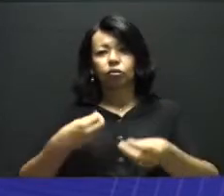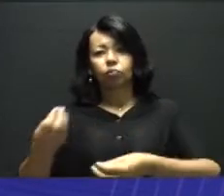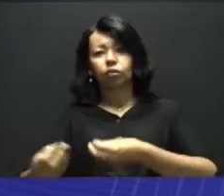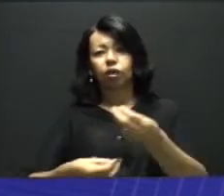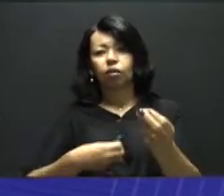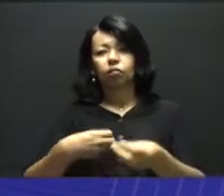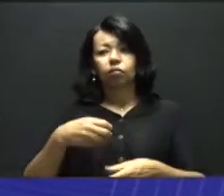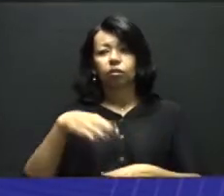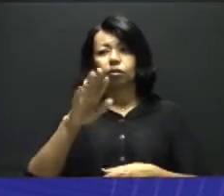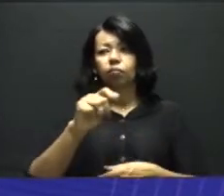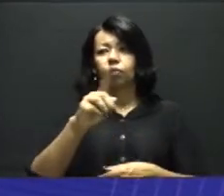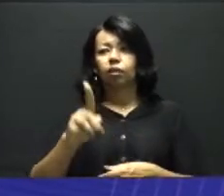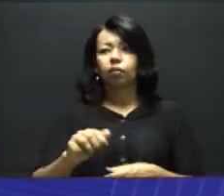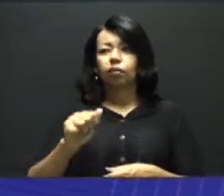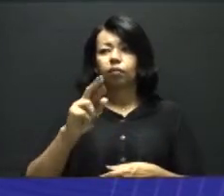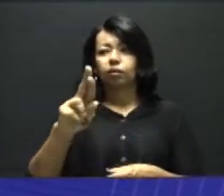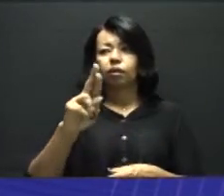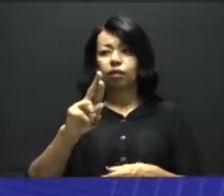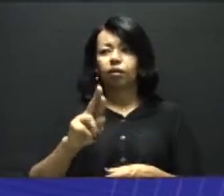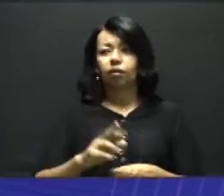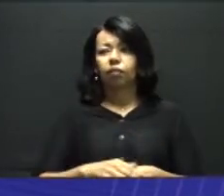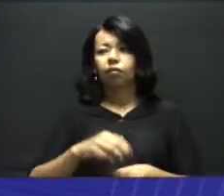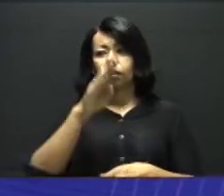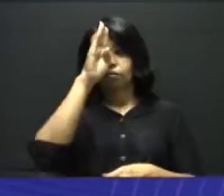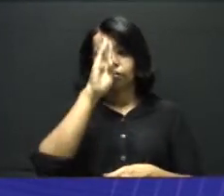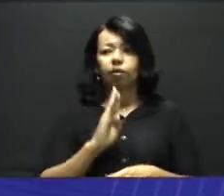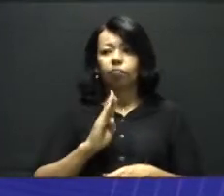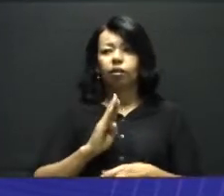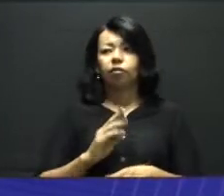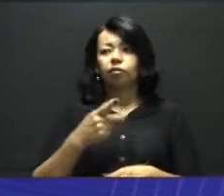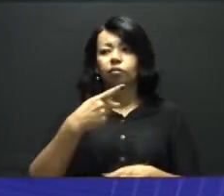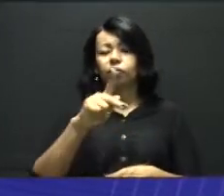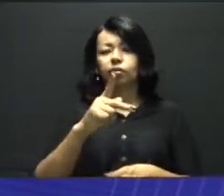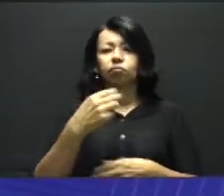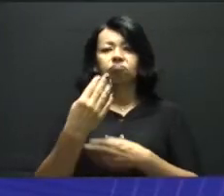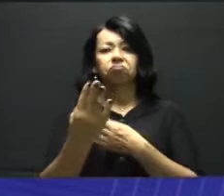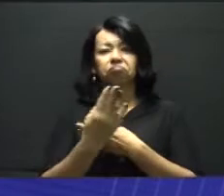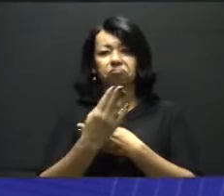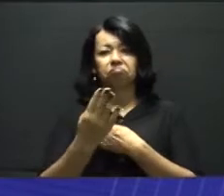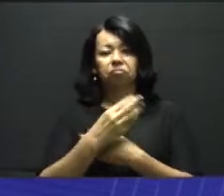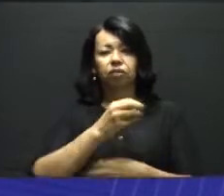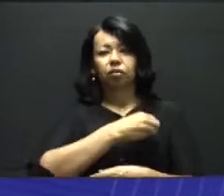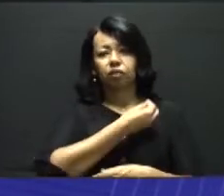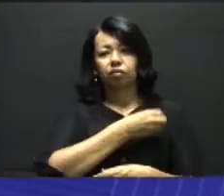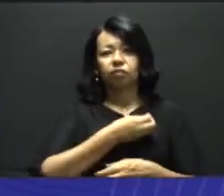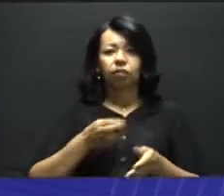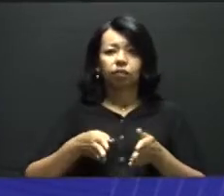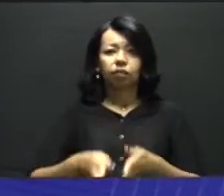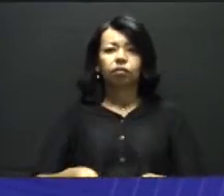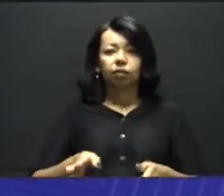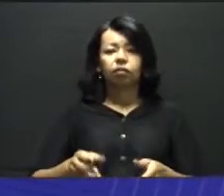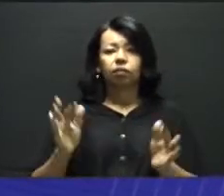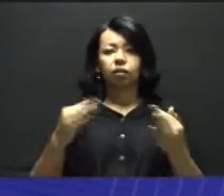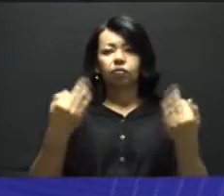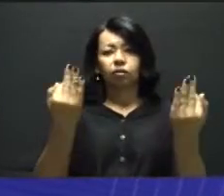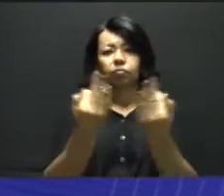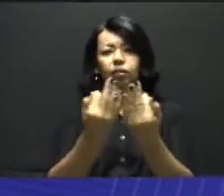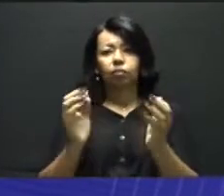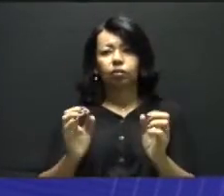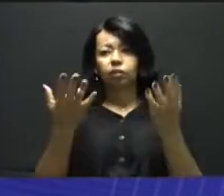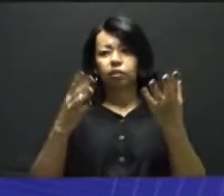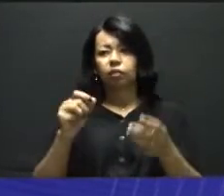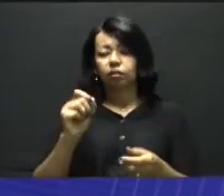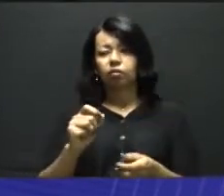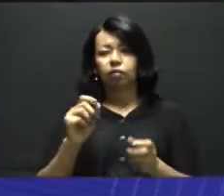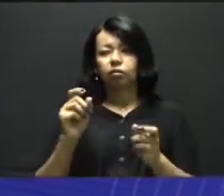gratuitamente pelas razões descritas a associação em defesa da vida nascente da família é homenageada